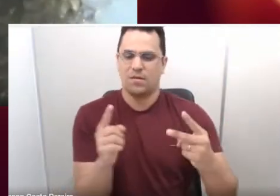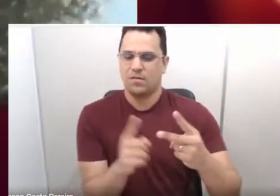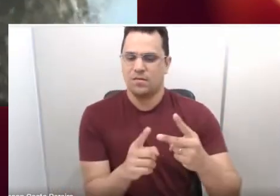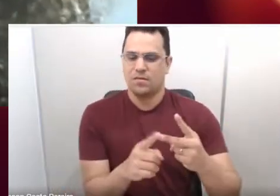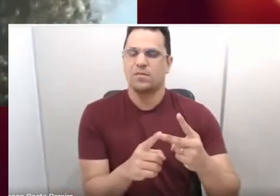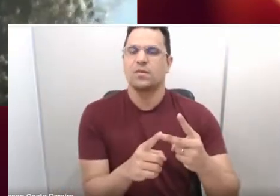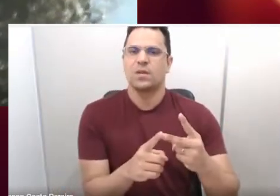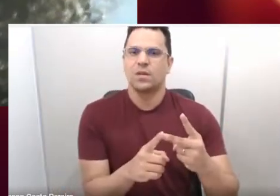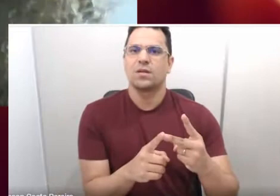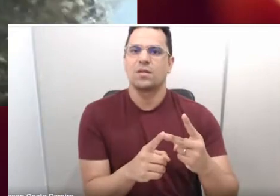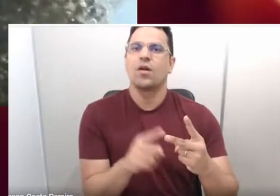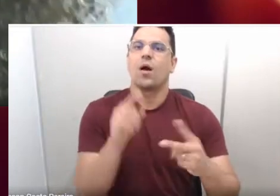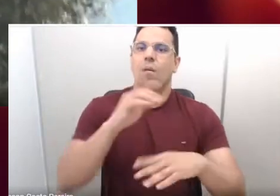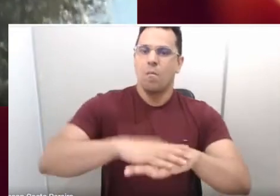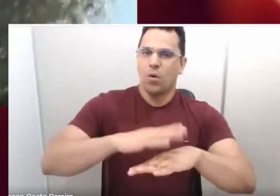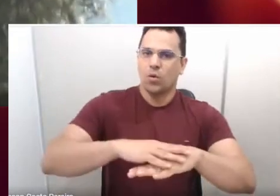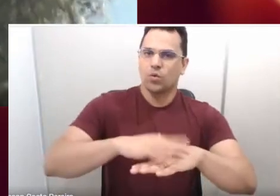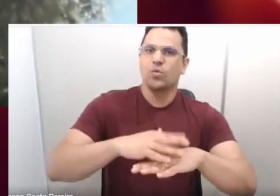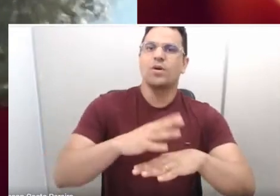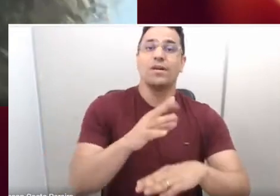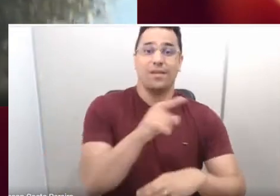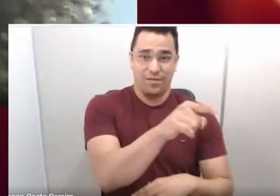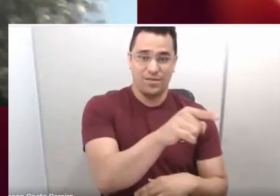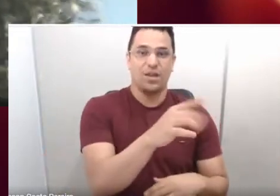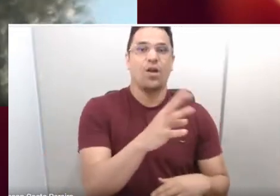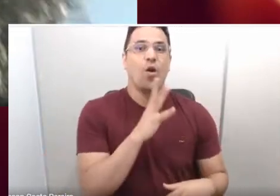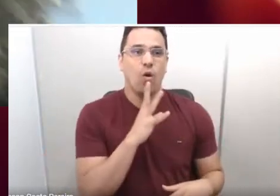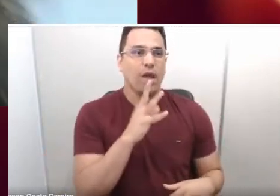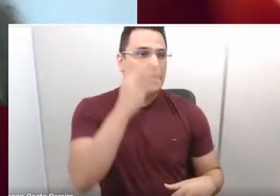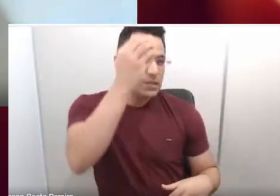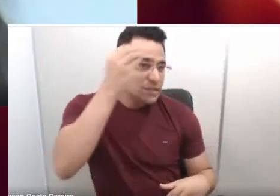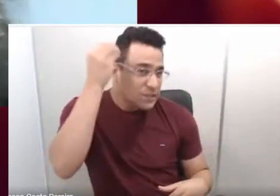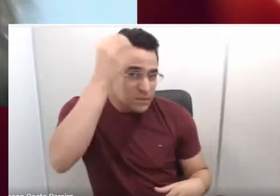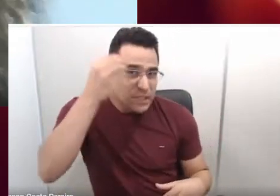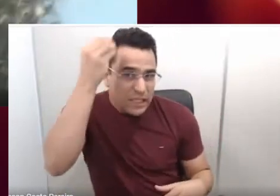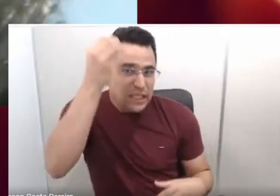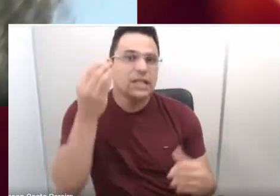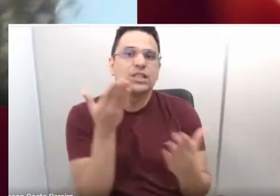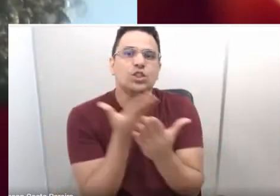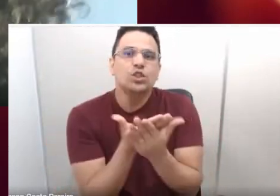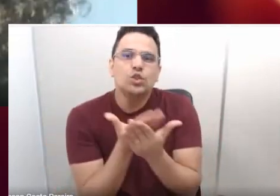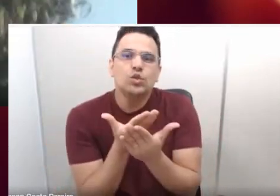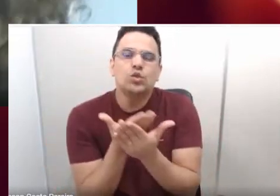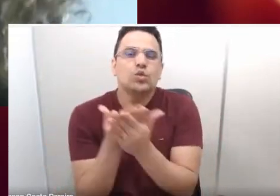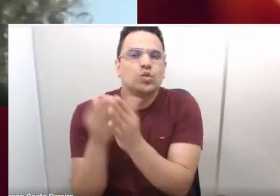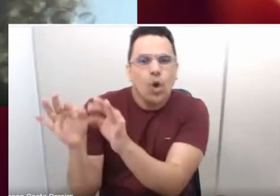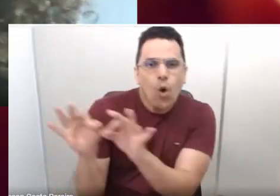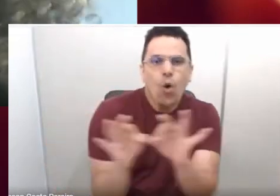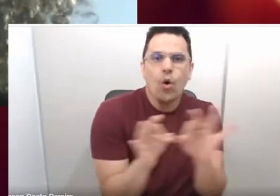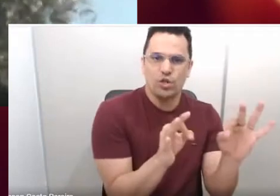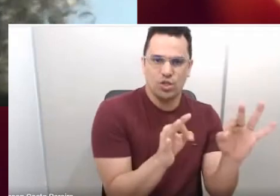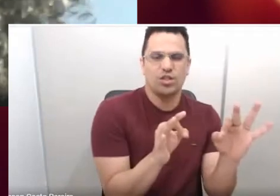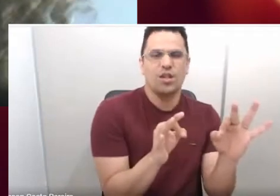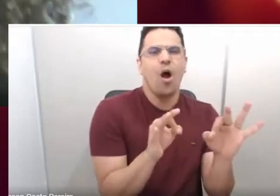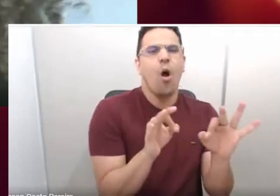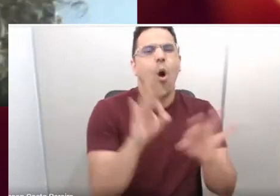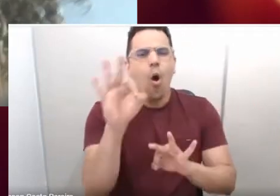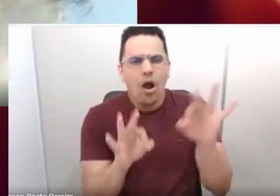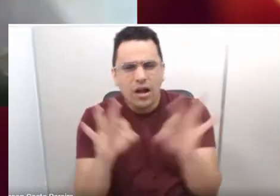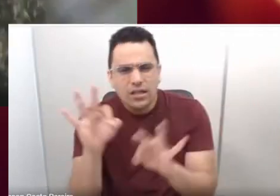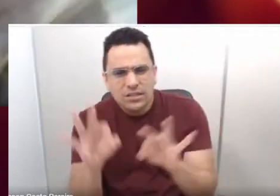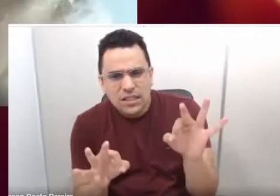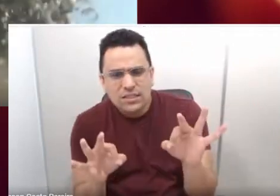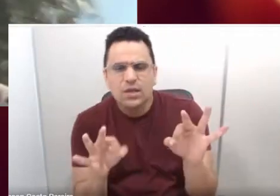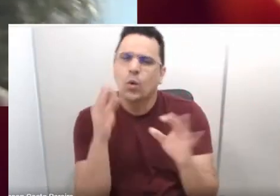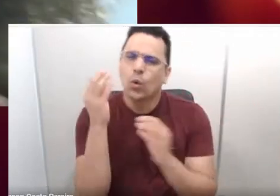um pouco mais para a sua vivência, seria isso, assim, como foi essa rotina de estudo né, durante esse período que você já trouxe aí,